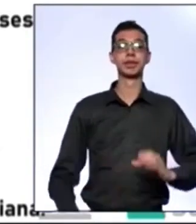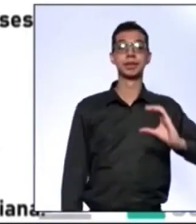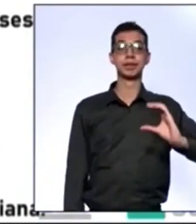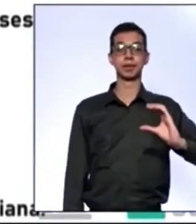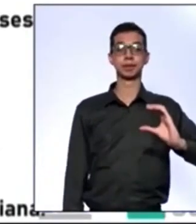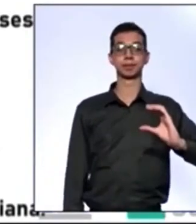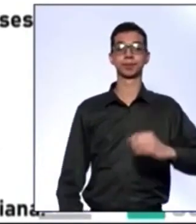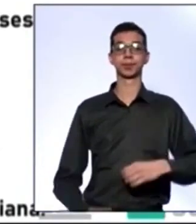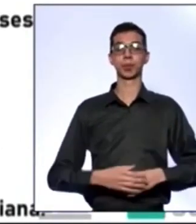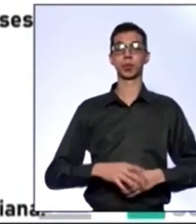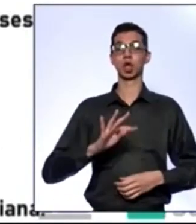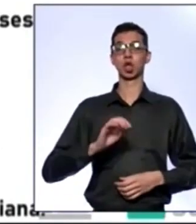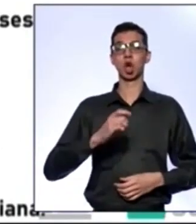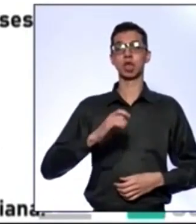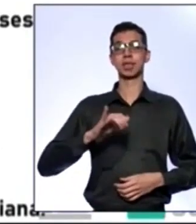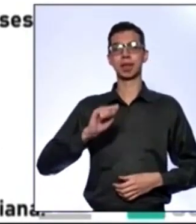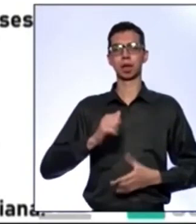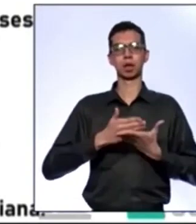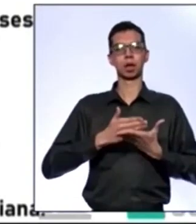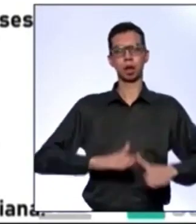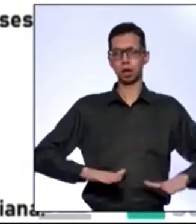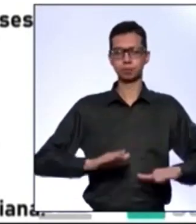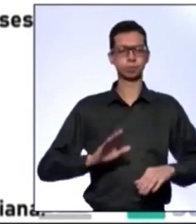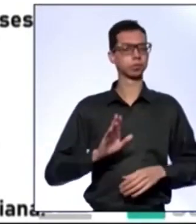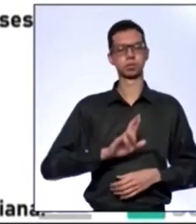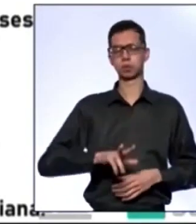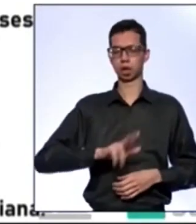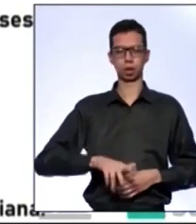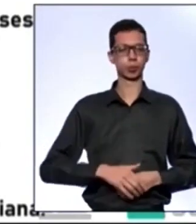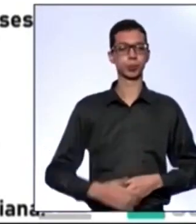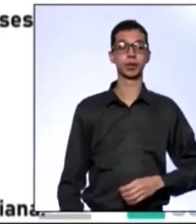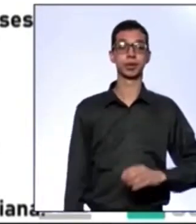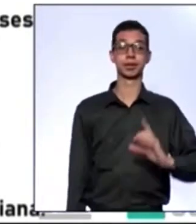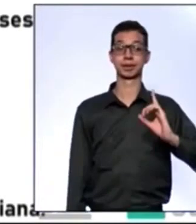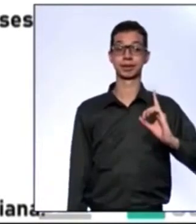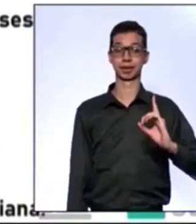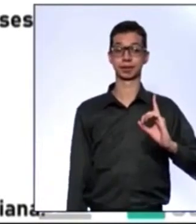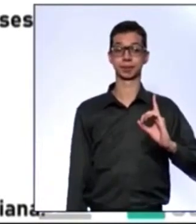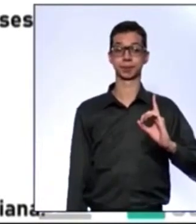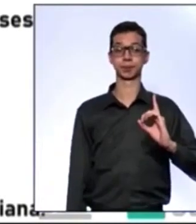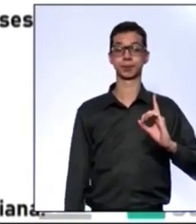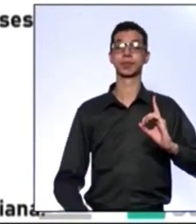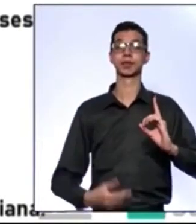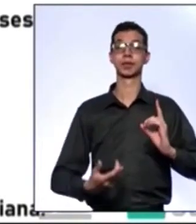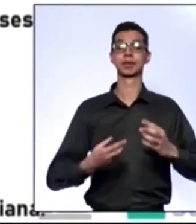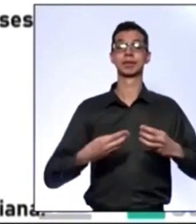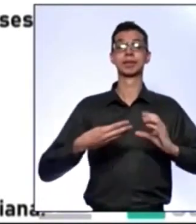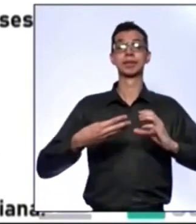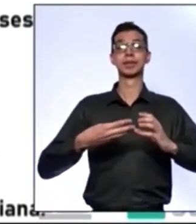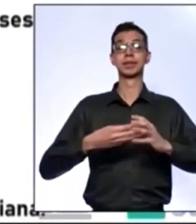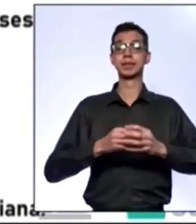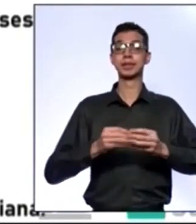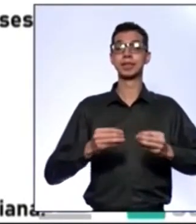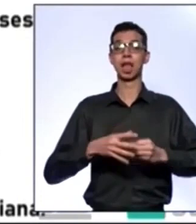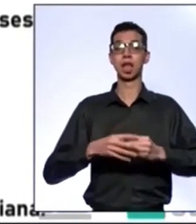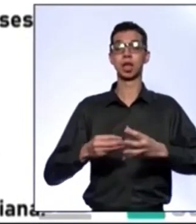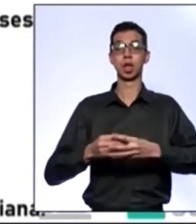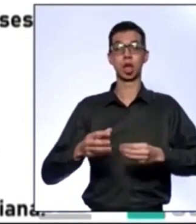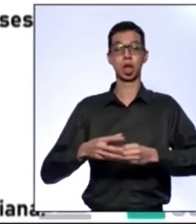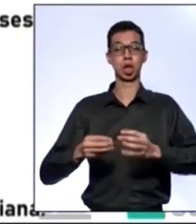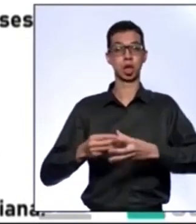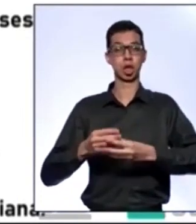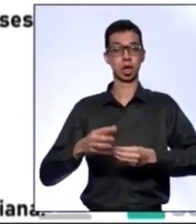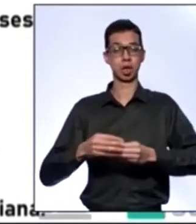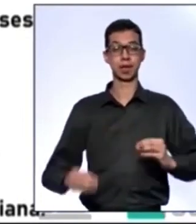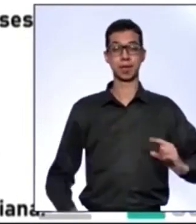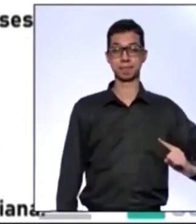não remove a toxina. D, combatendo as células hospedeiras das bactérias? Toma cuidado, célula hospedeira